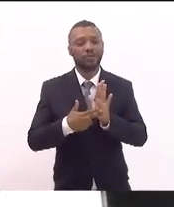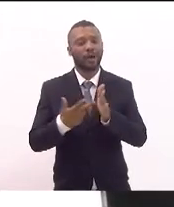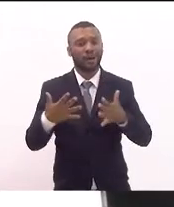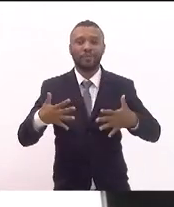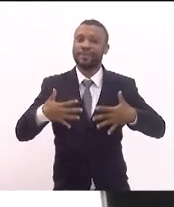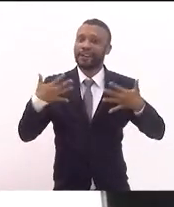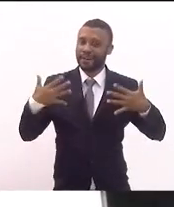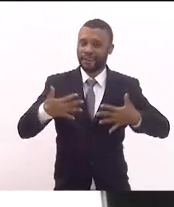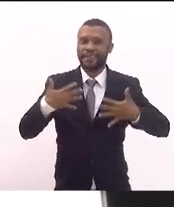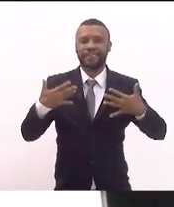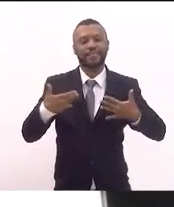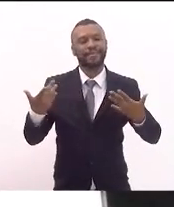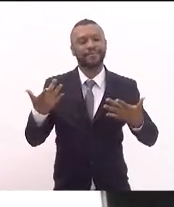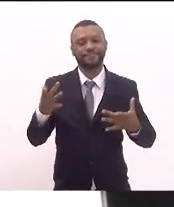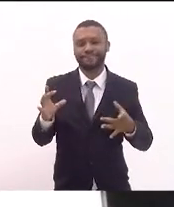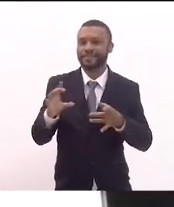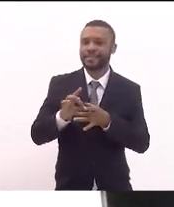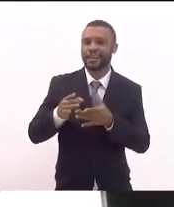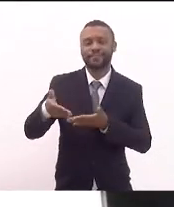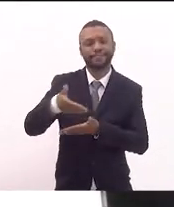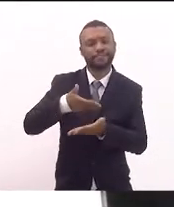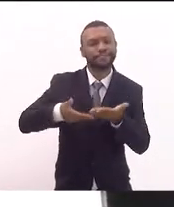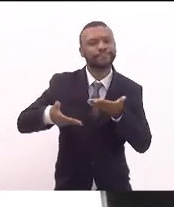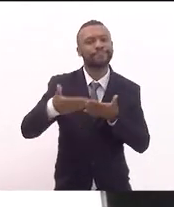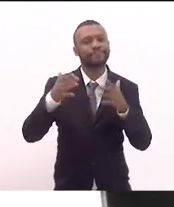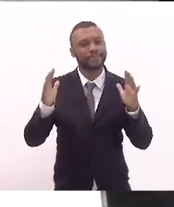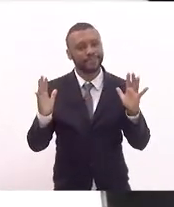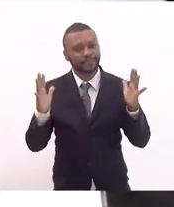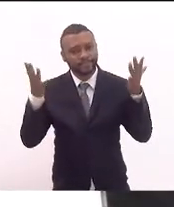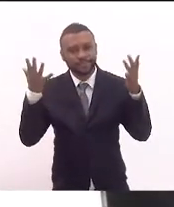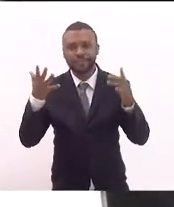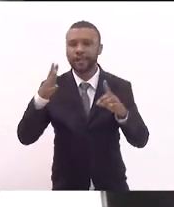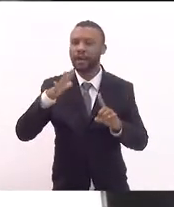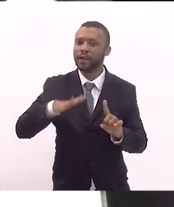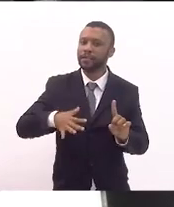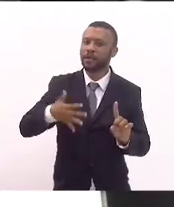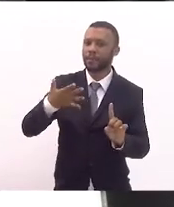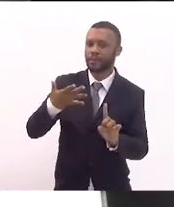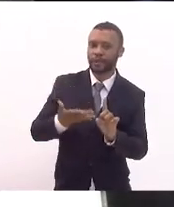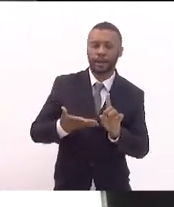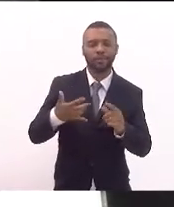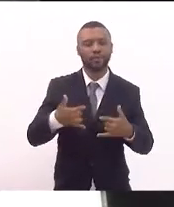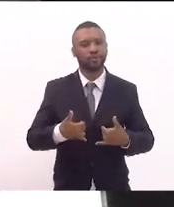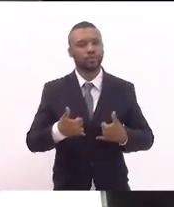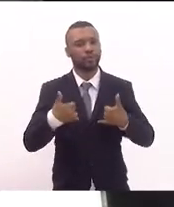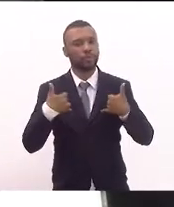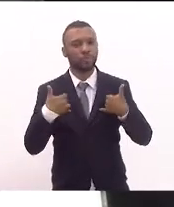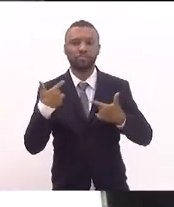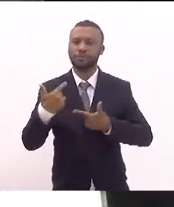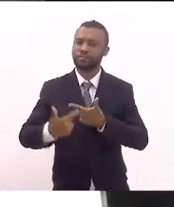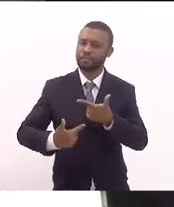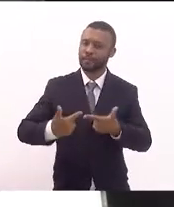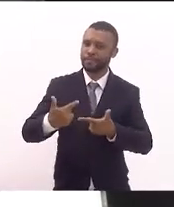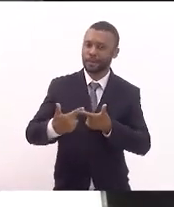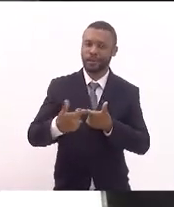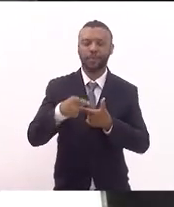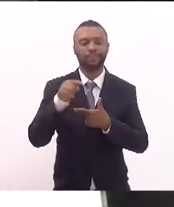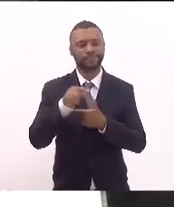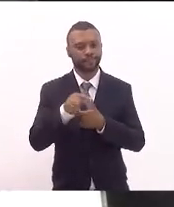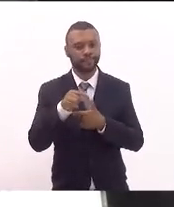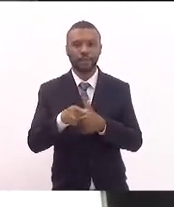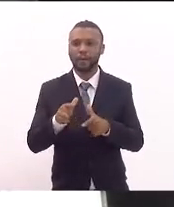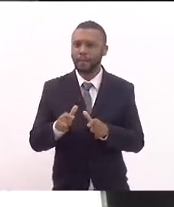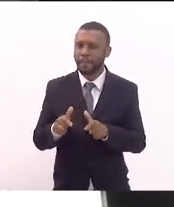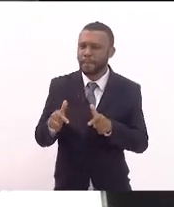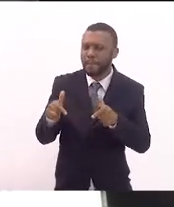alegria participar dessa homenagem, né? Com muito orgulho da sua atuação, do seu trabalho. Eu